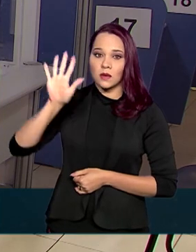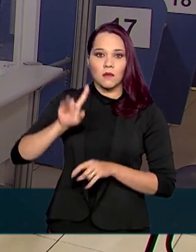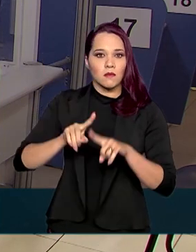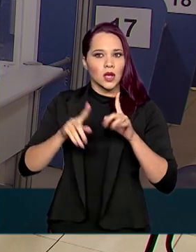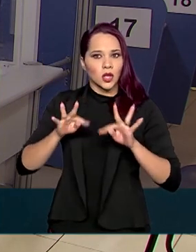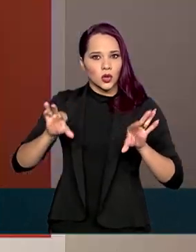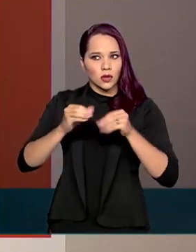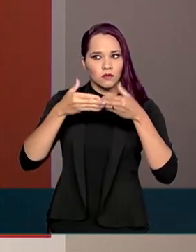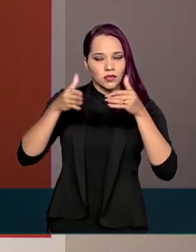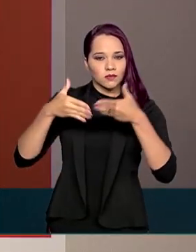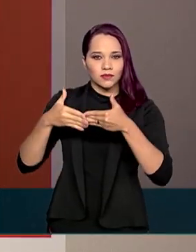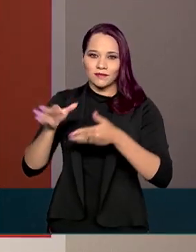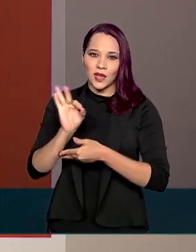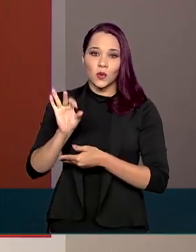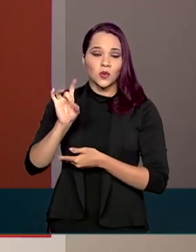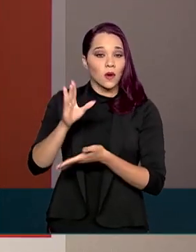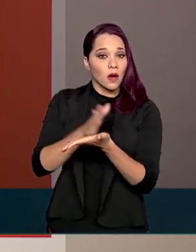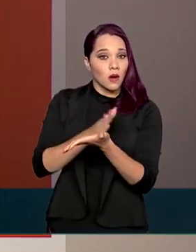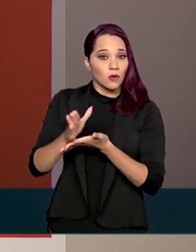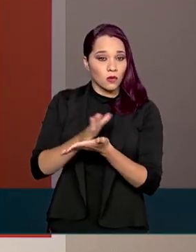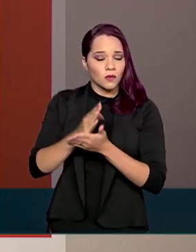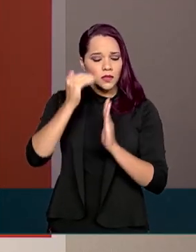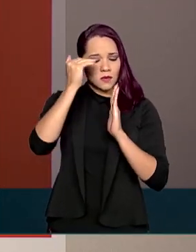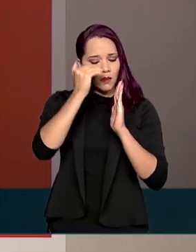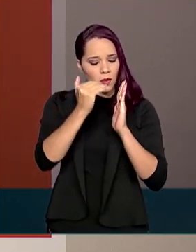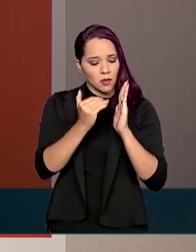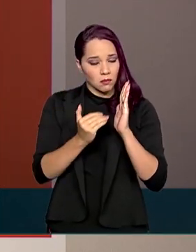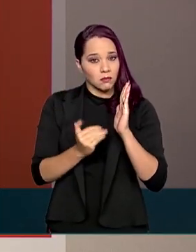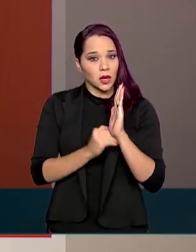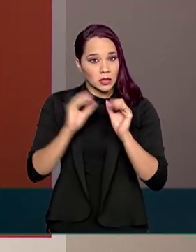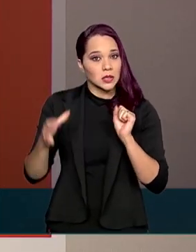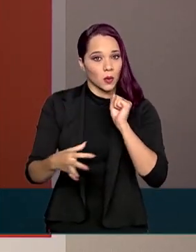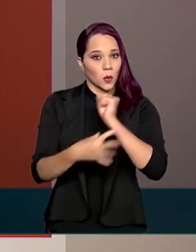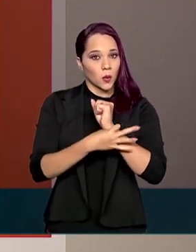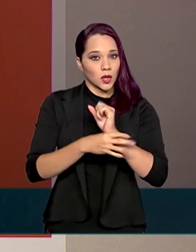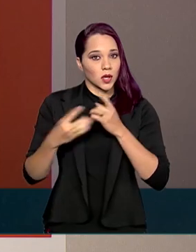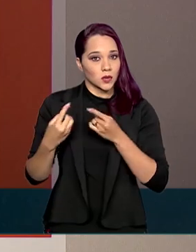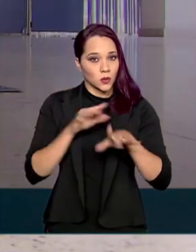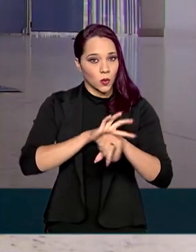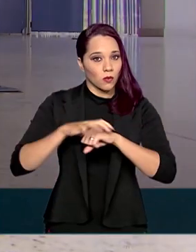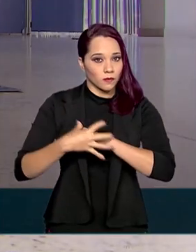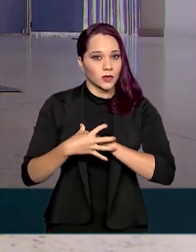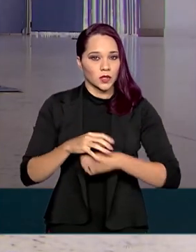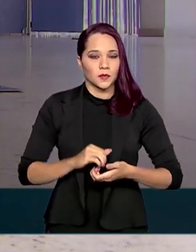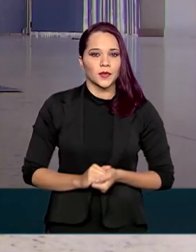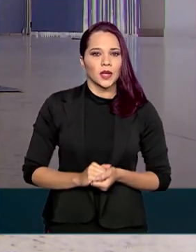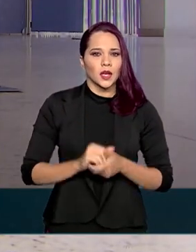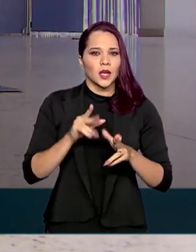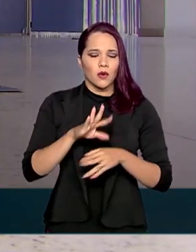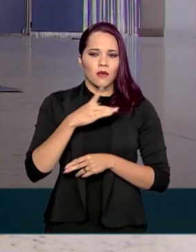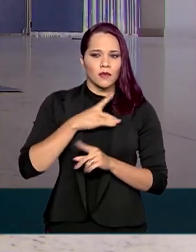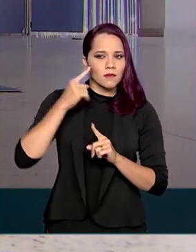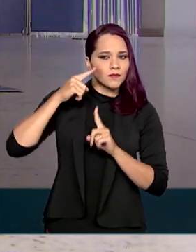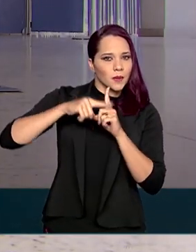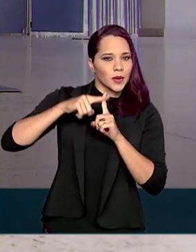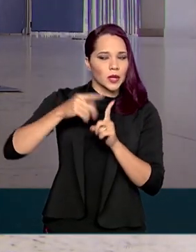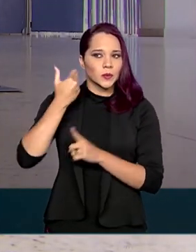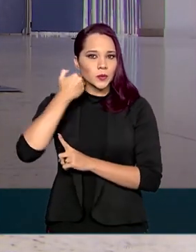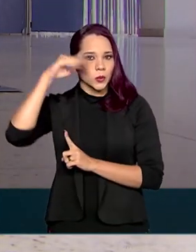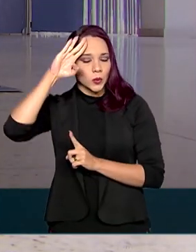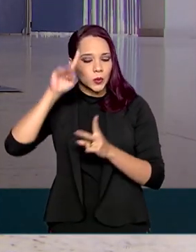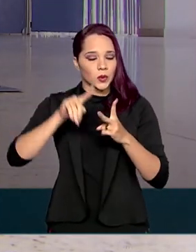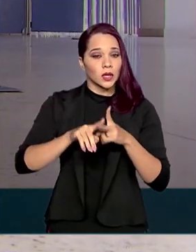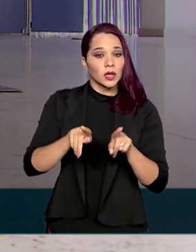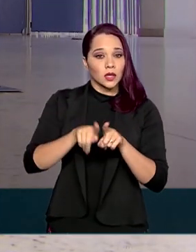todas vão abrir. Apenas as que cumprirem todas as medidas de segurança contra a Covid, como a aferição da temperatura na entrada,